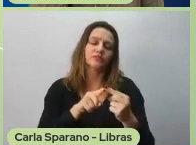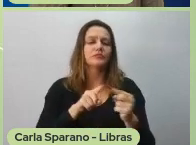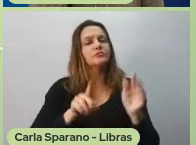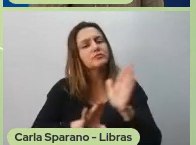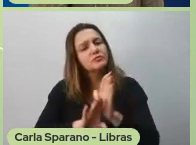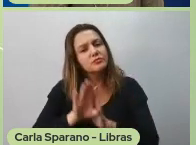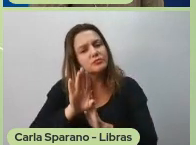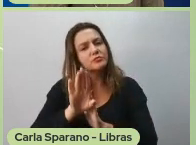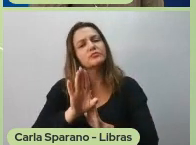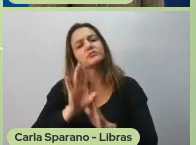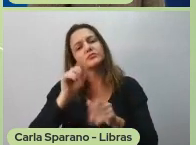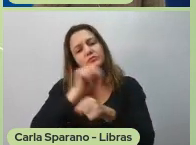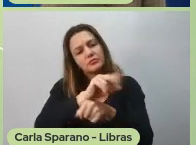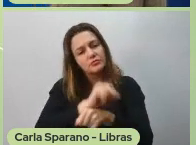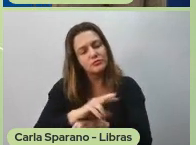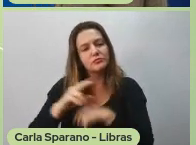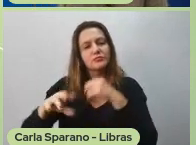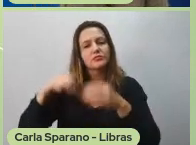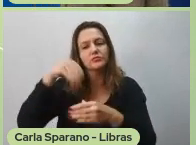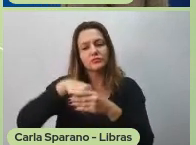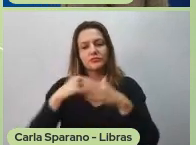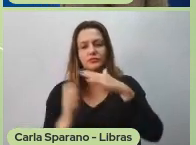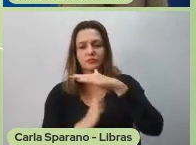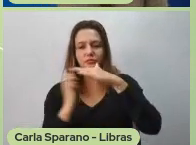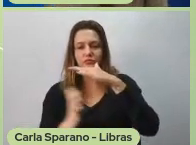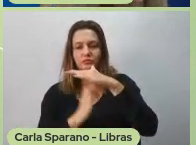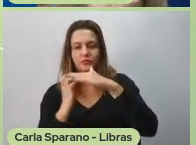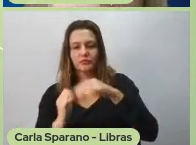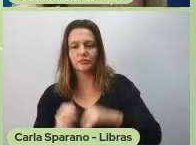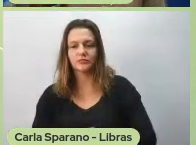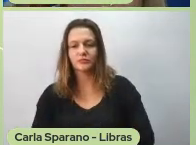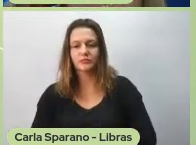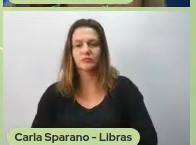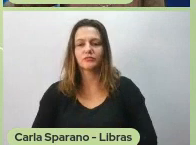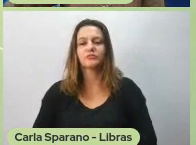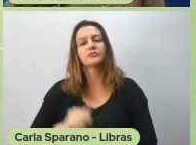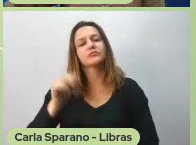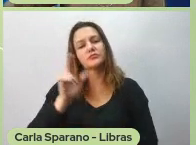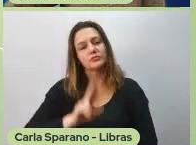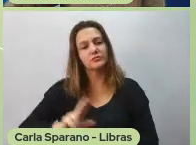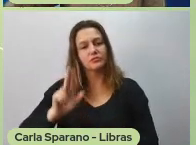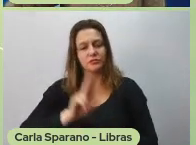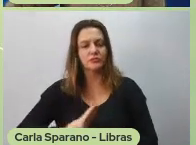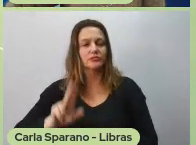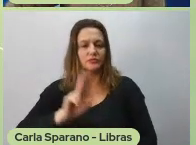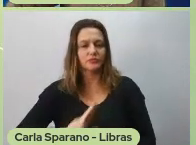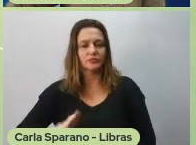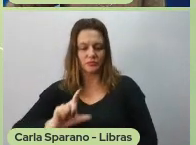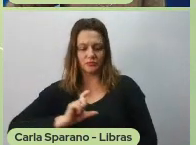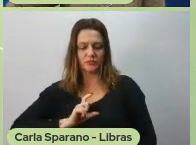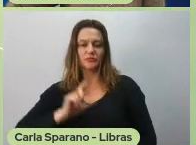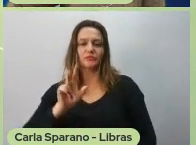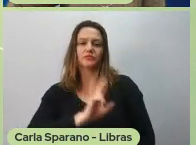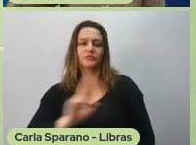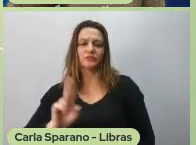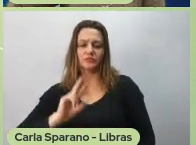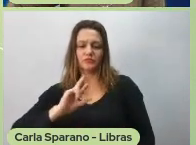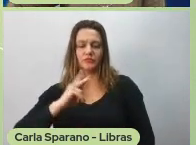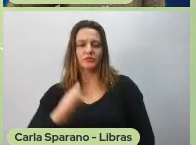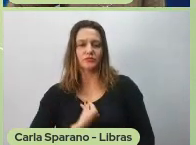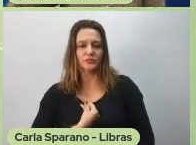desse público dentro da nossa companhia, com utilização dos nomes social no crachá, no e-mail, e muita visibilidade